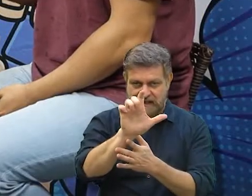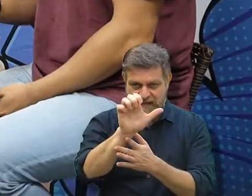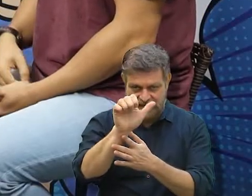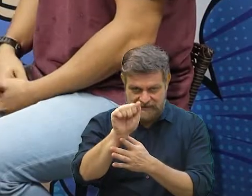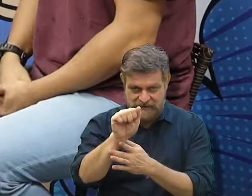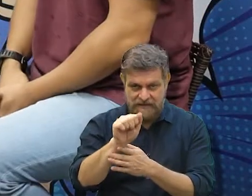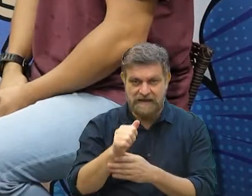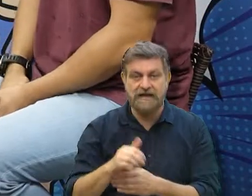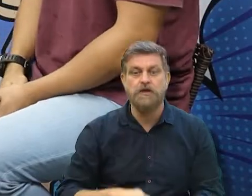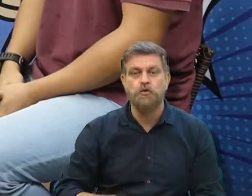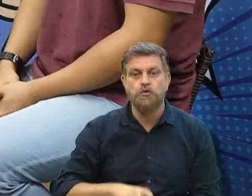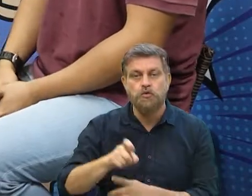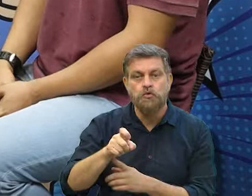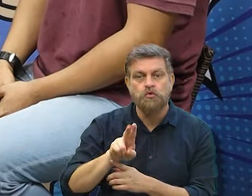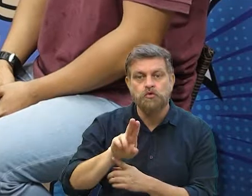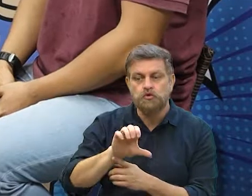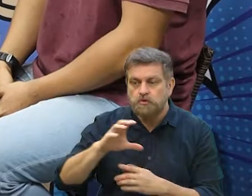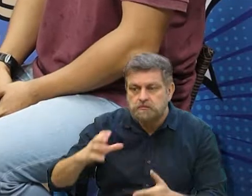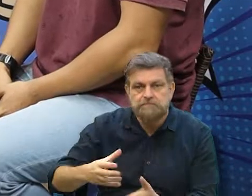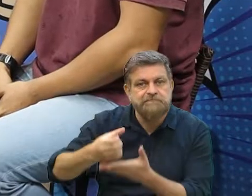do Pequeno Hugo. Conta pra gente.